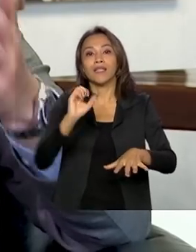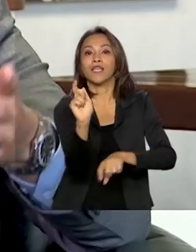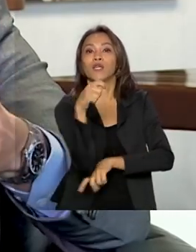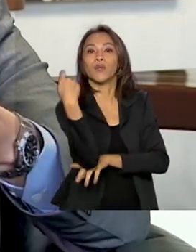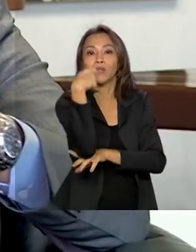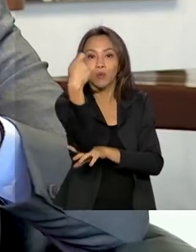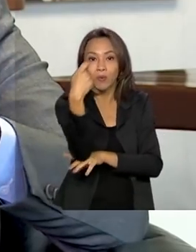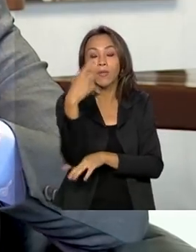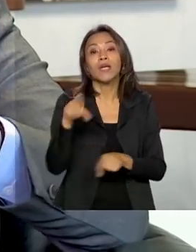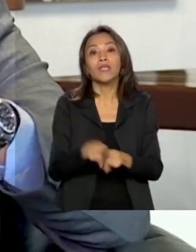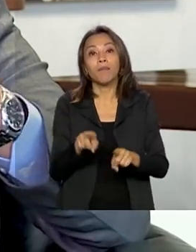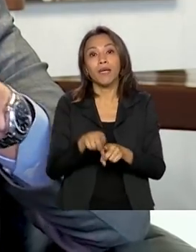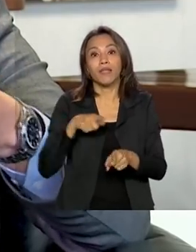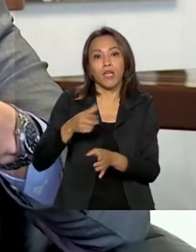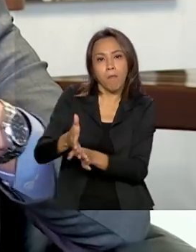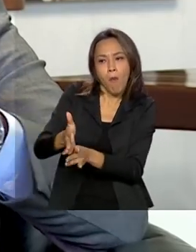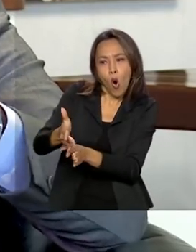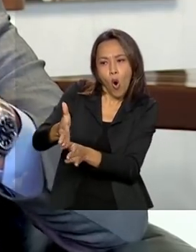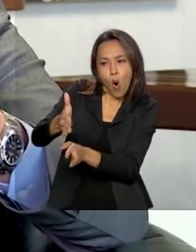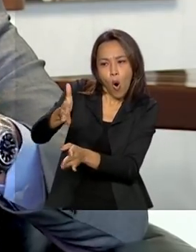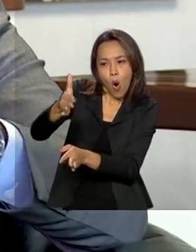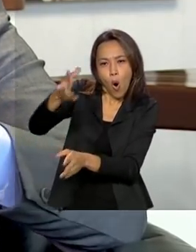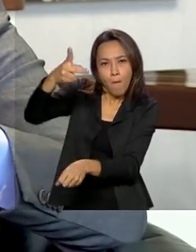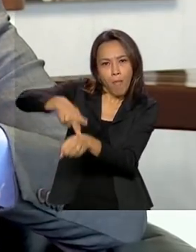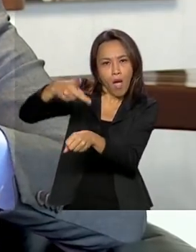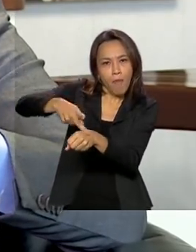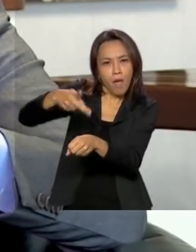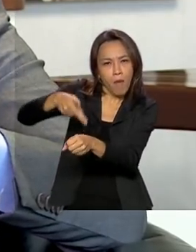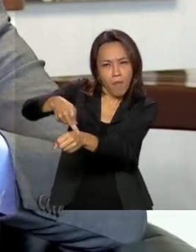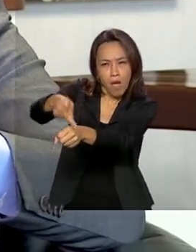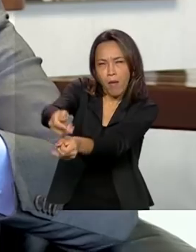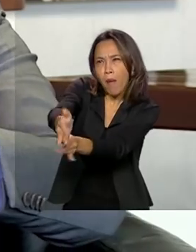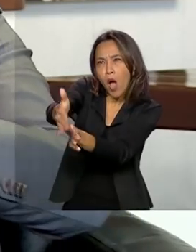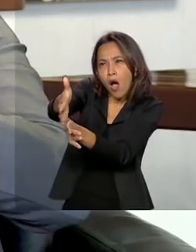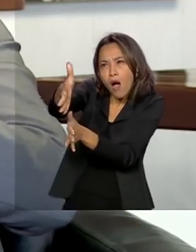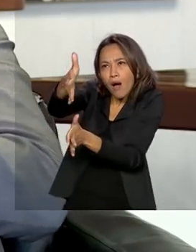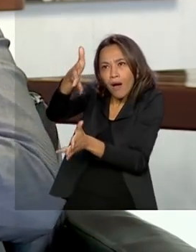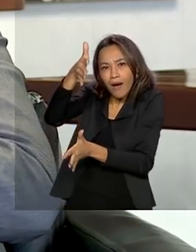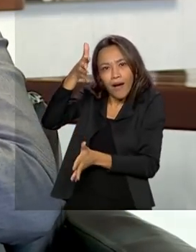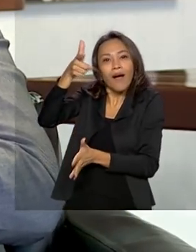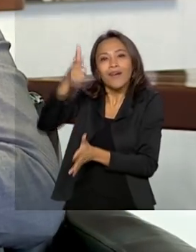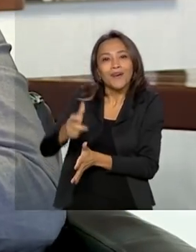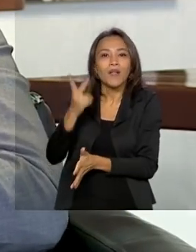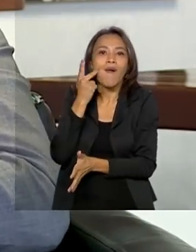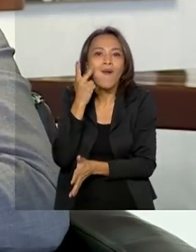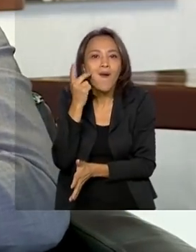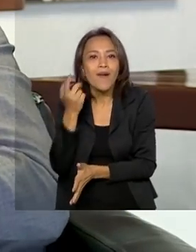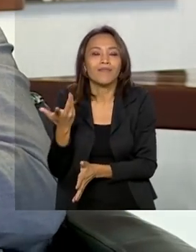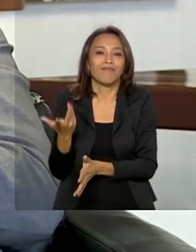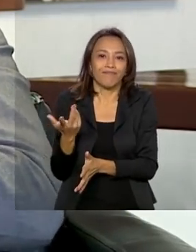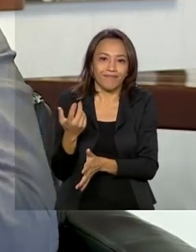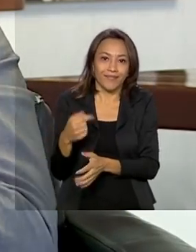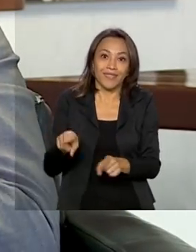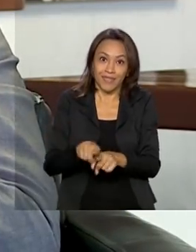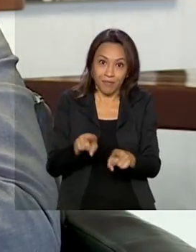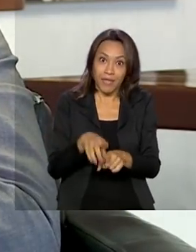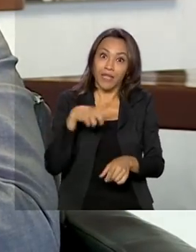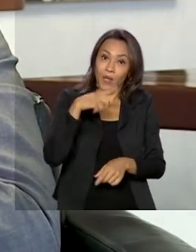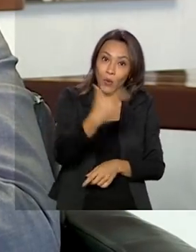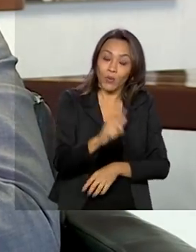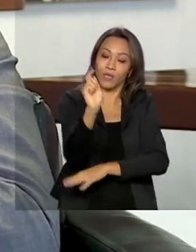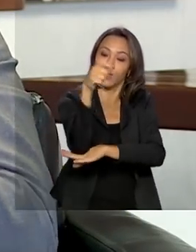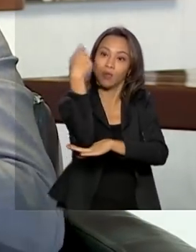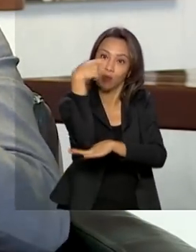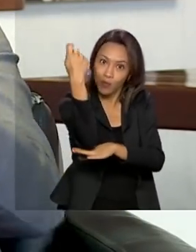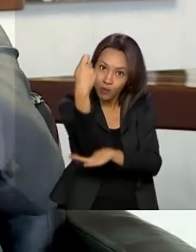os canyons de Itaimbezinho, Fortaleza, é uma região muito bonita. Pelo lado do Rio Grande do Sul, a entrada é pela cidade de